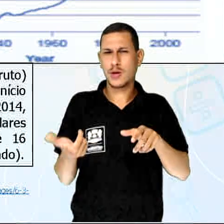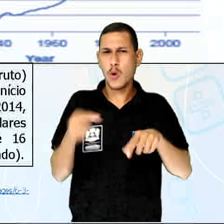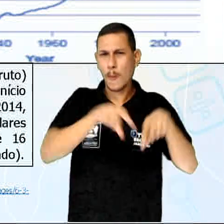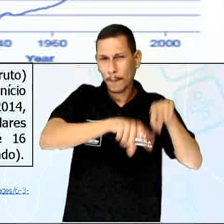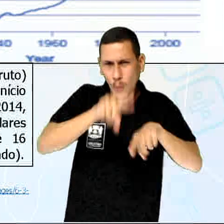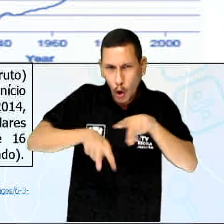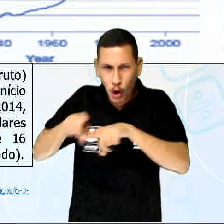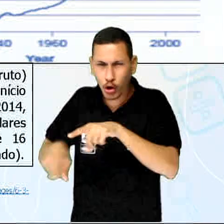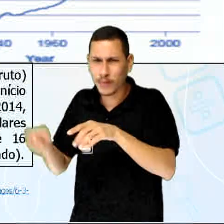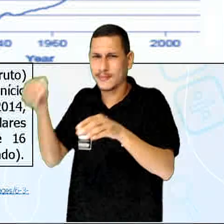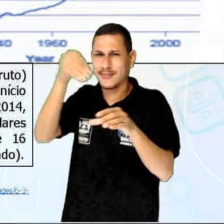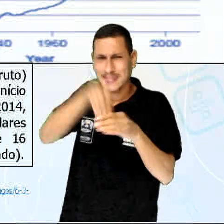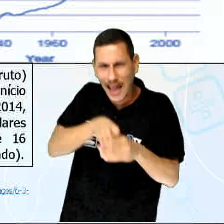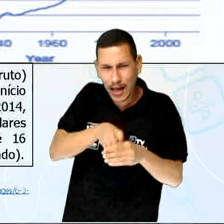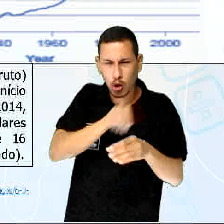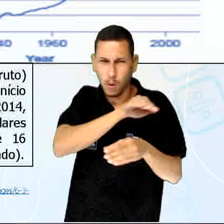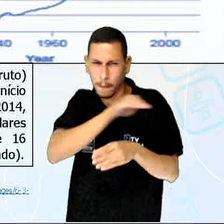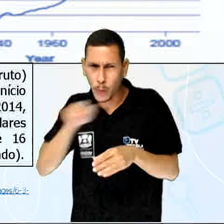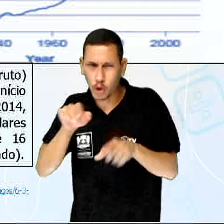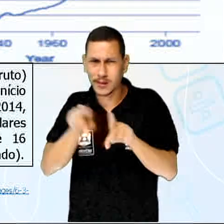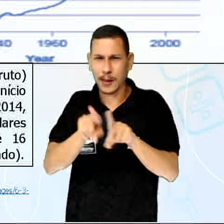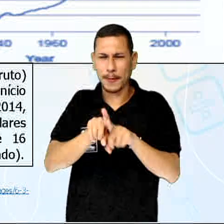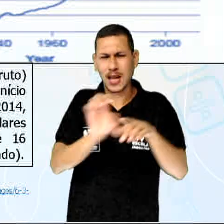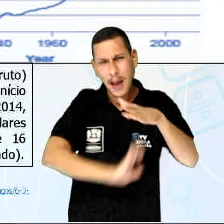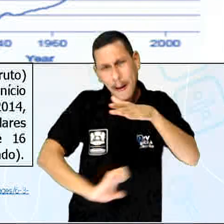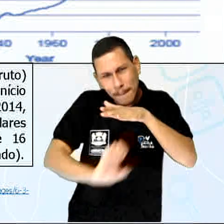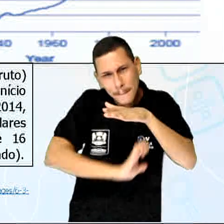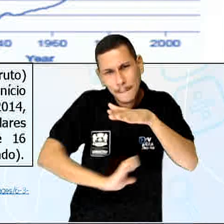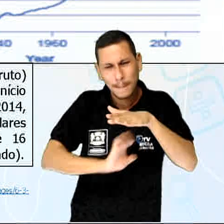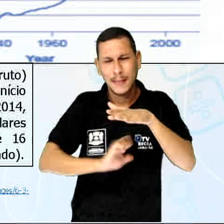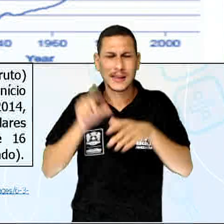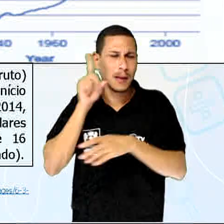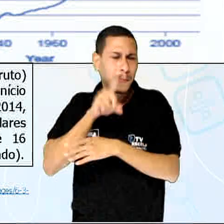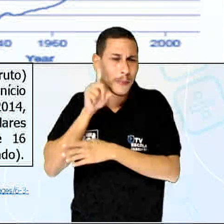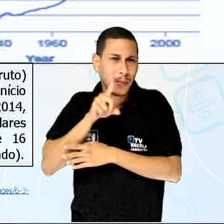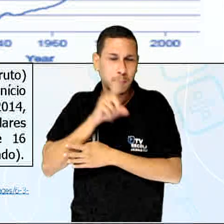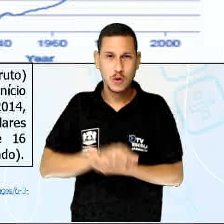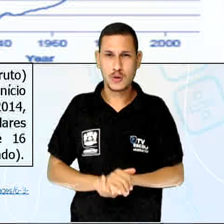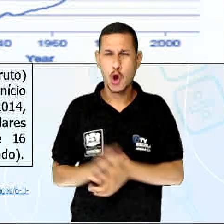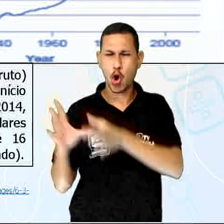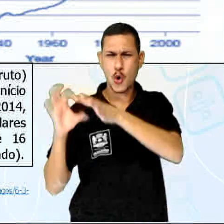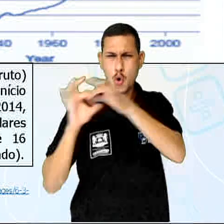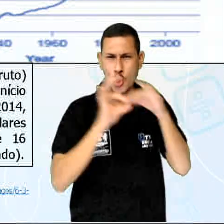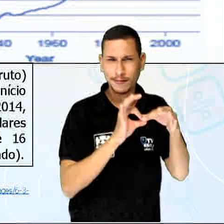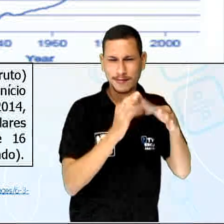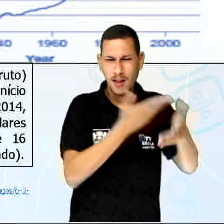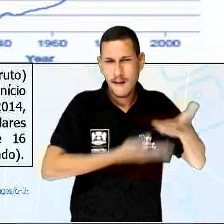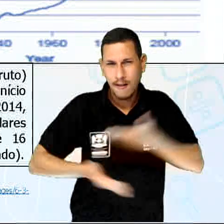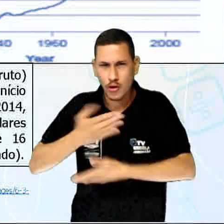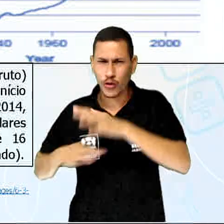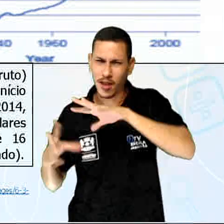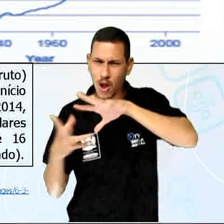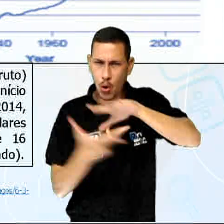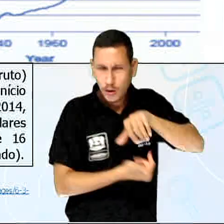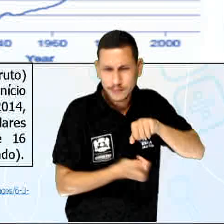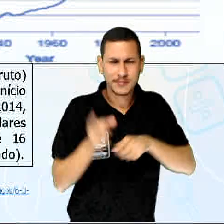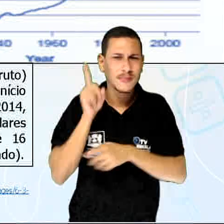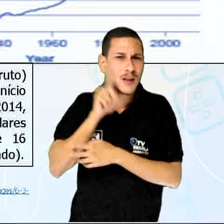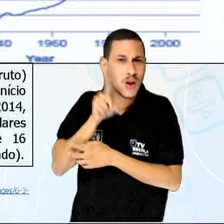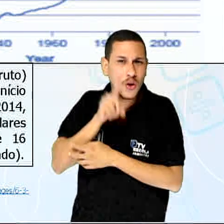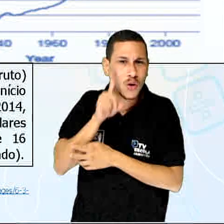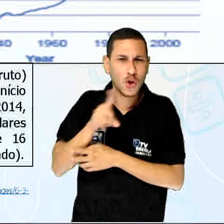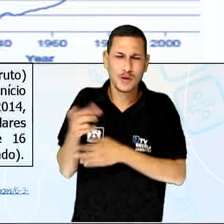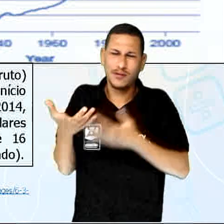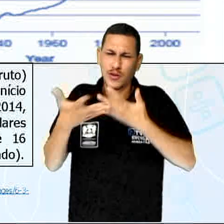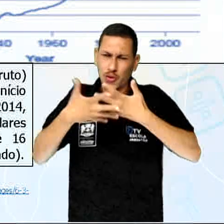as multinacionais norte-americanas. Dentro do contexto das relações internacionais, os Estados Unidos, devido à sua natureza